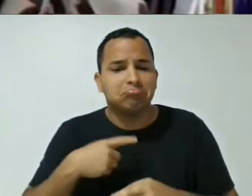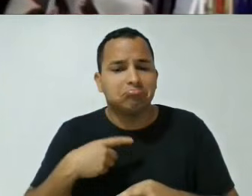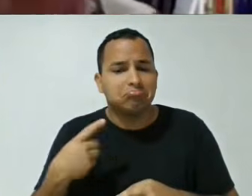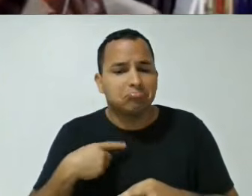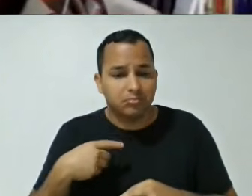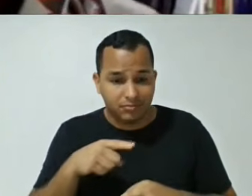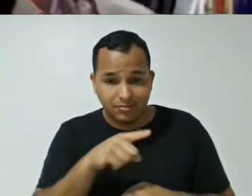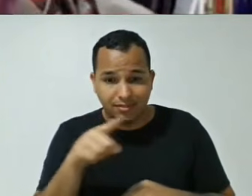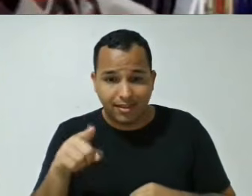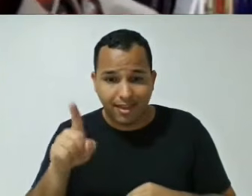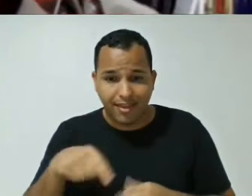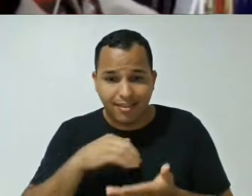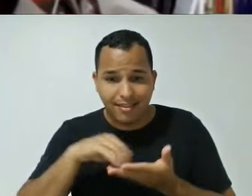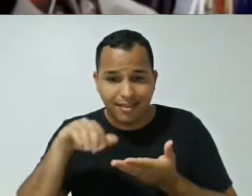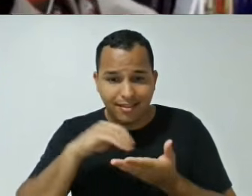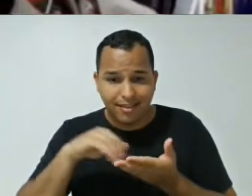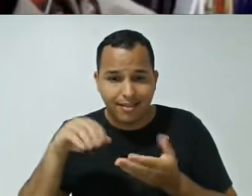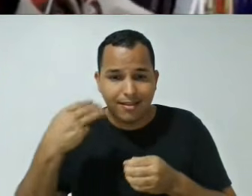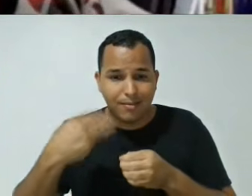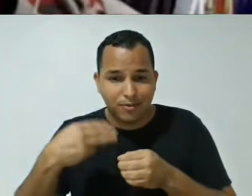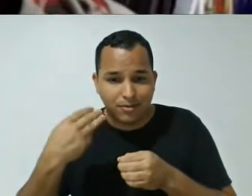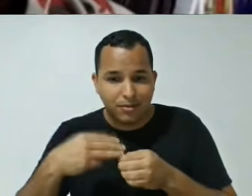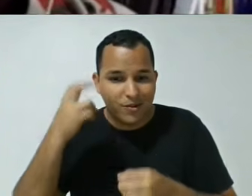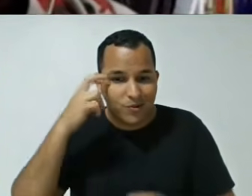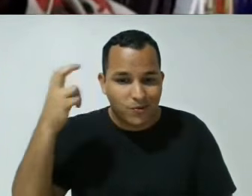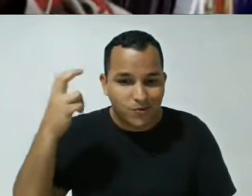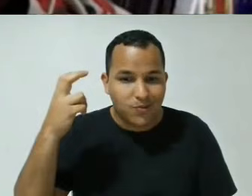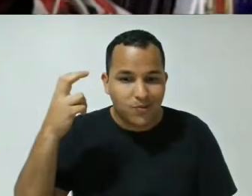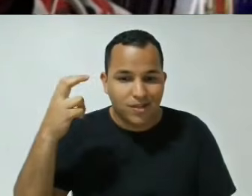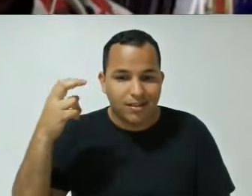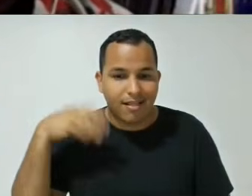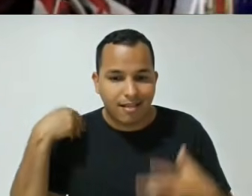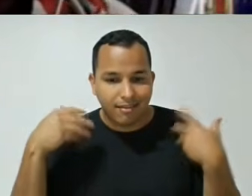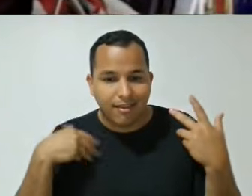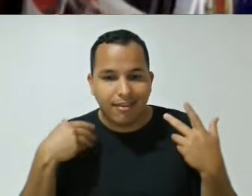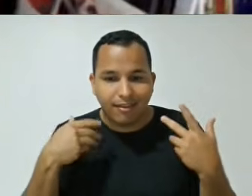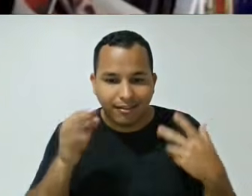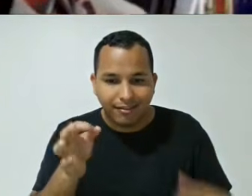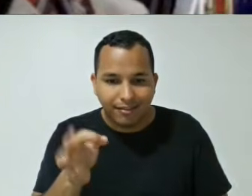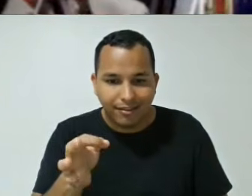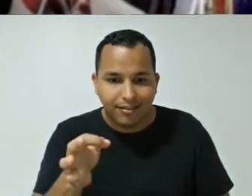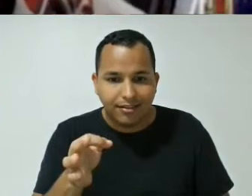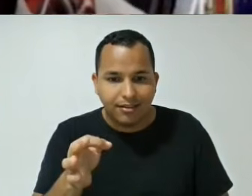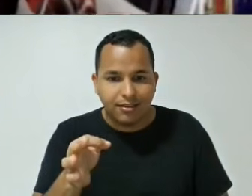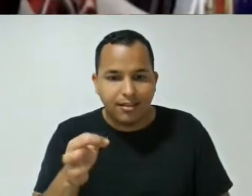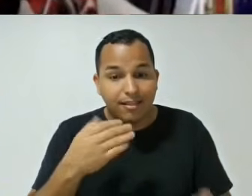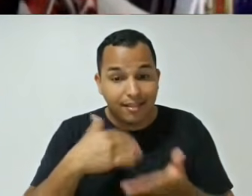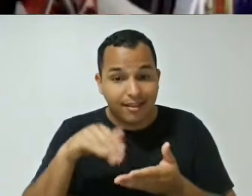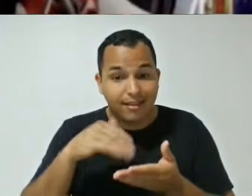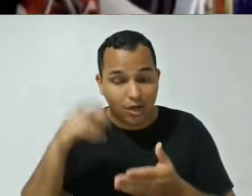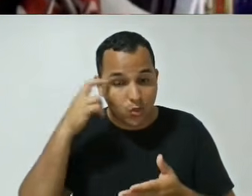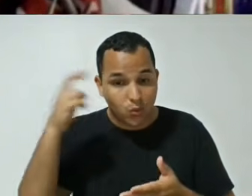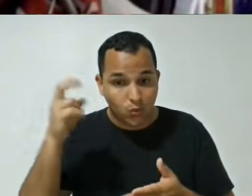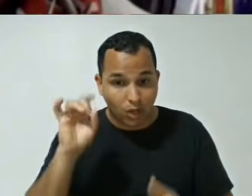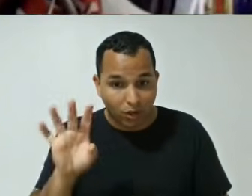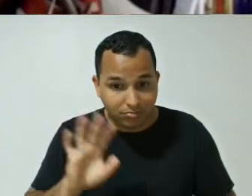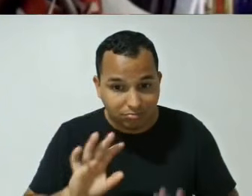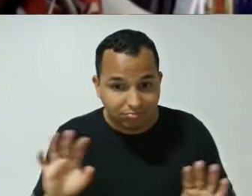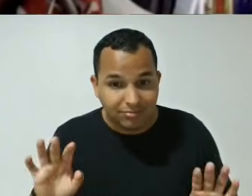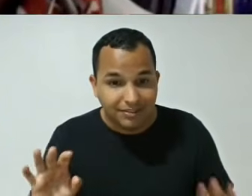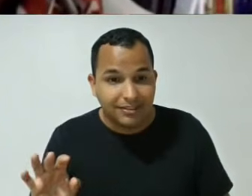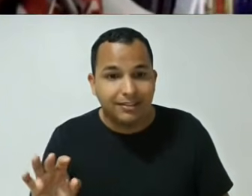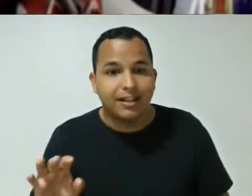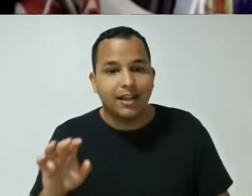era Secretaria Municipal de Cultura, Lazer, tarará, tarará, já era Secretaria de Cultura já, né?